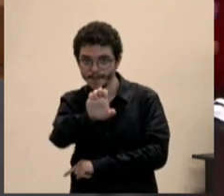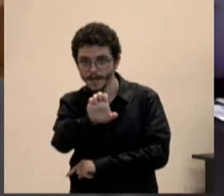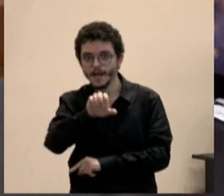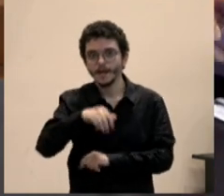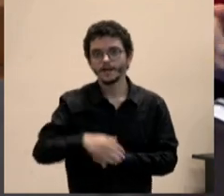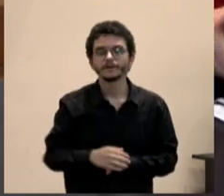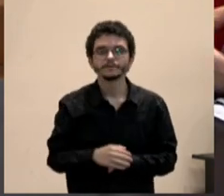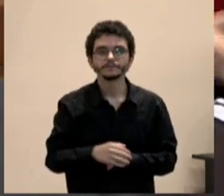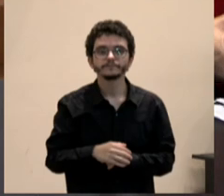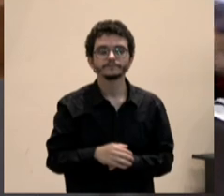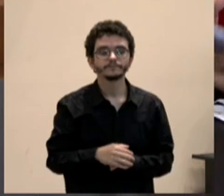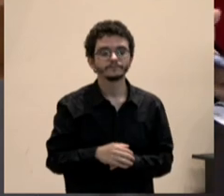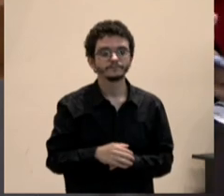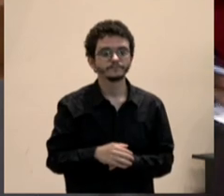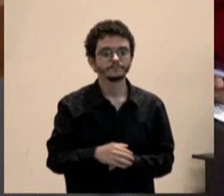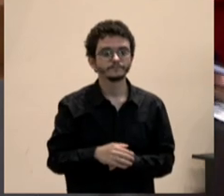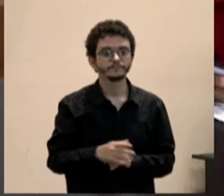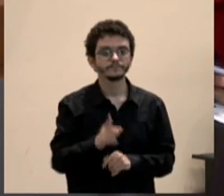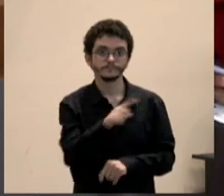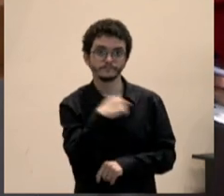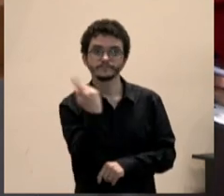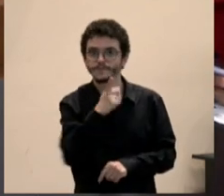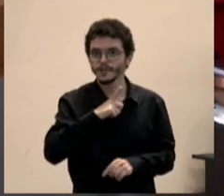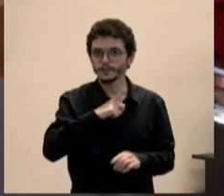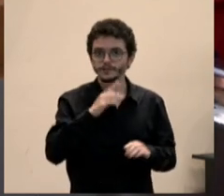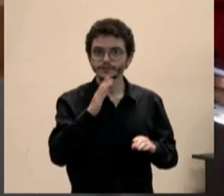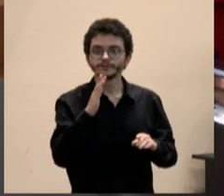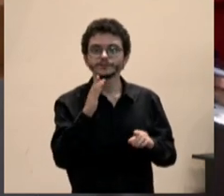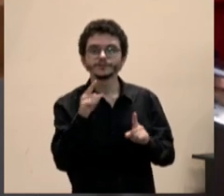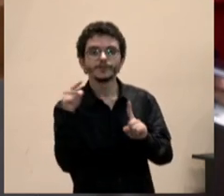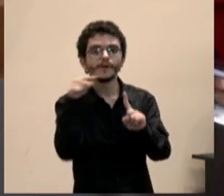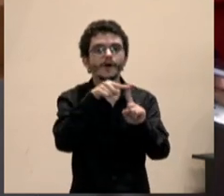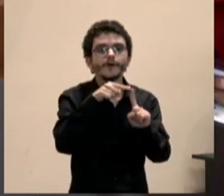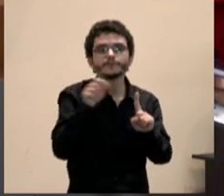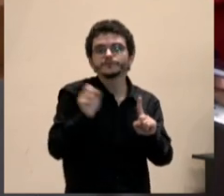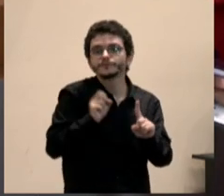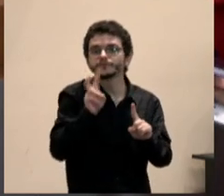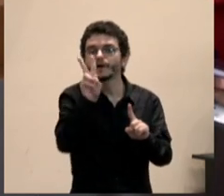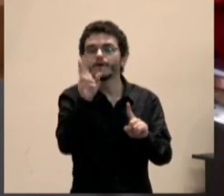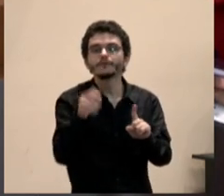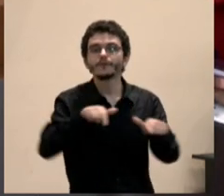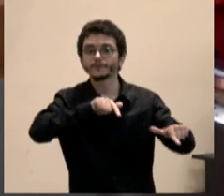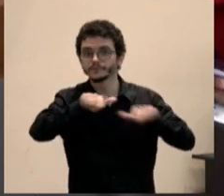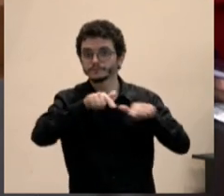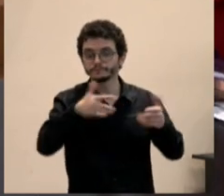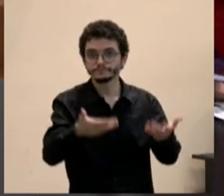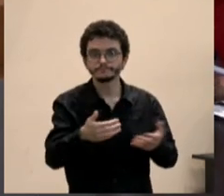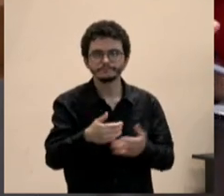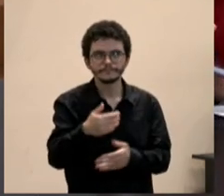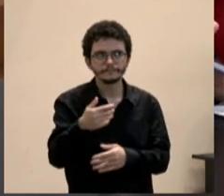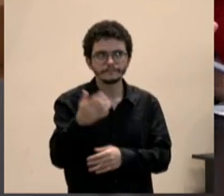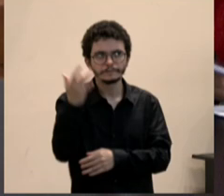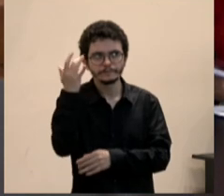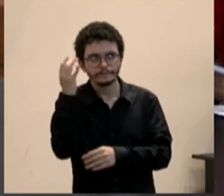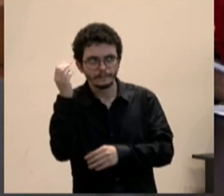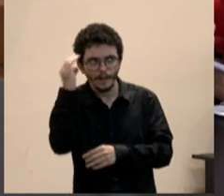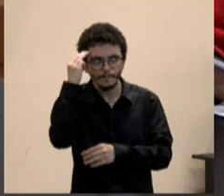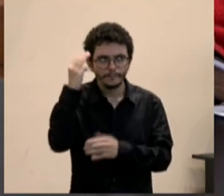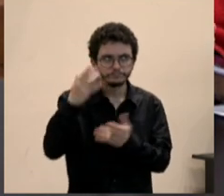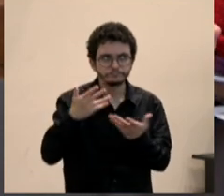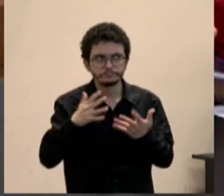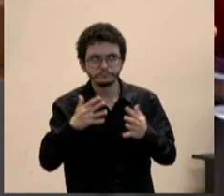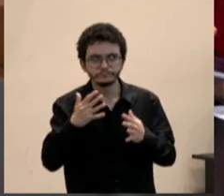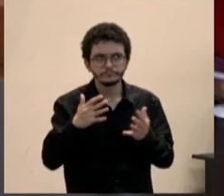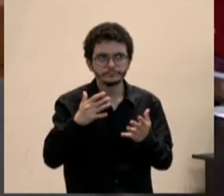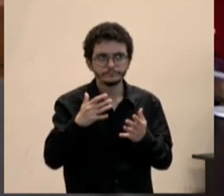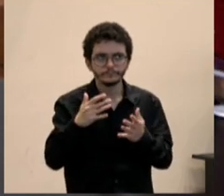que nós tínhamos a meta valorização dos trabalhadores, se não me falha a memória aqui, na